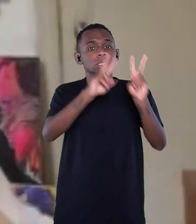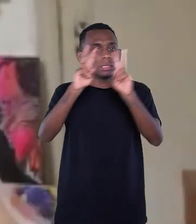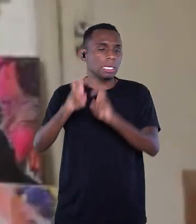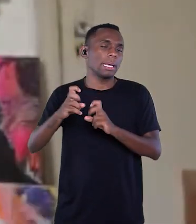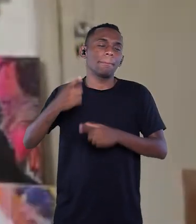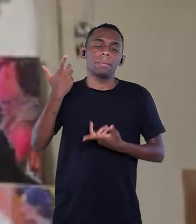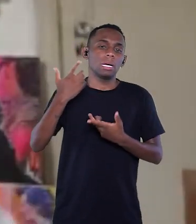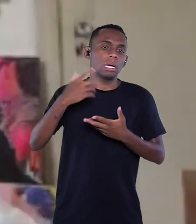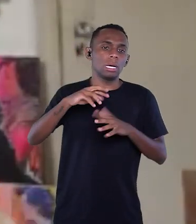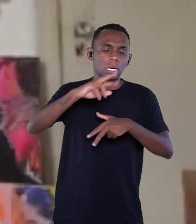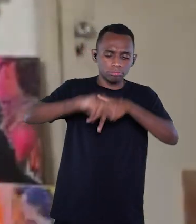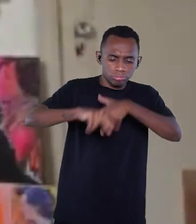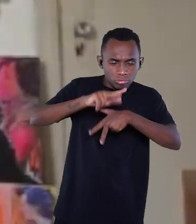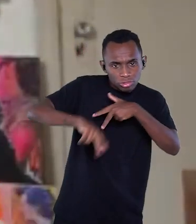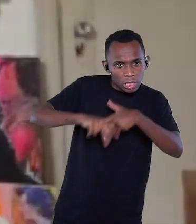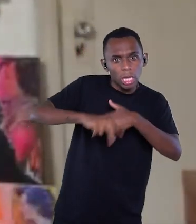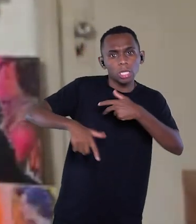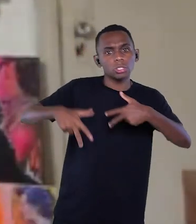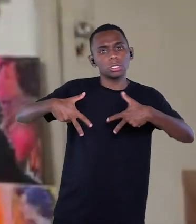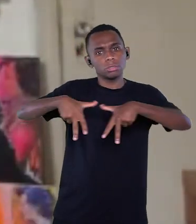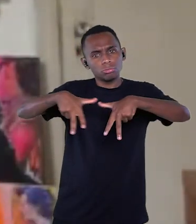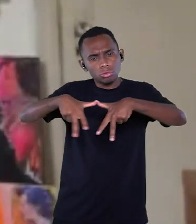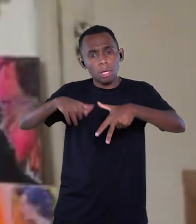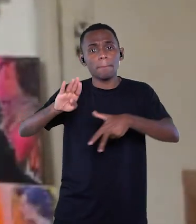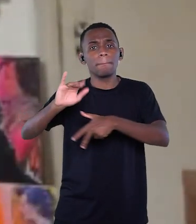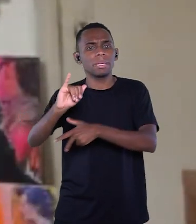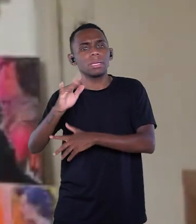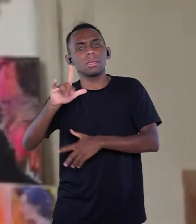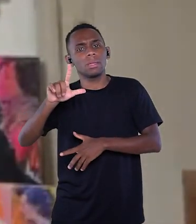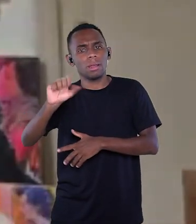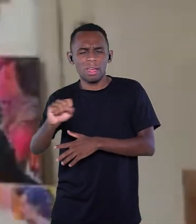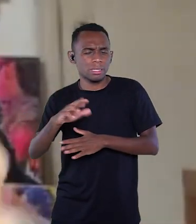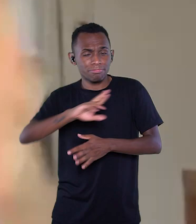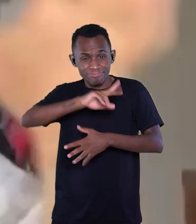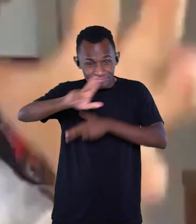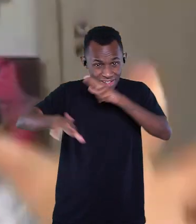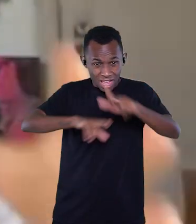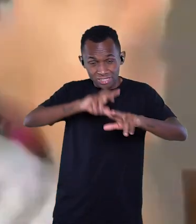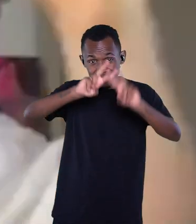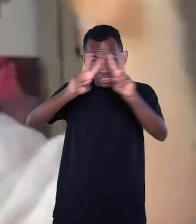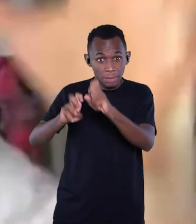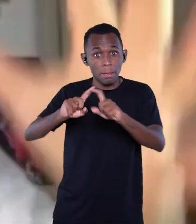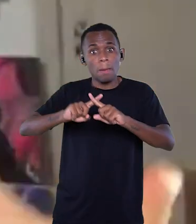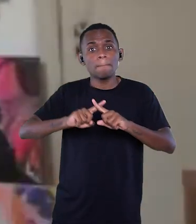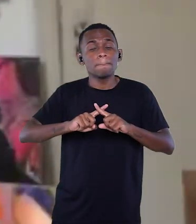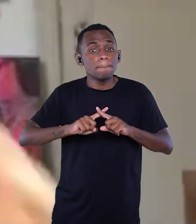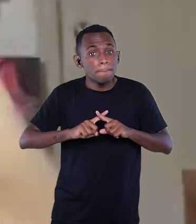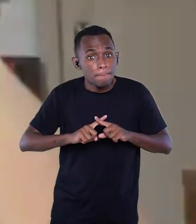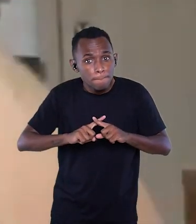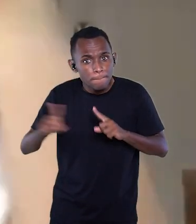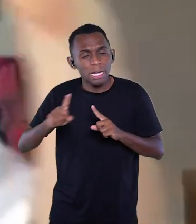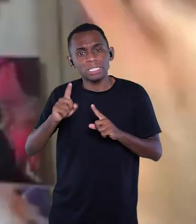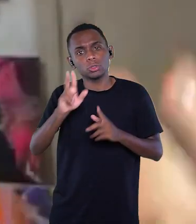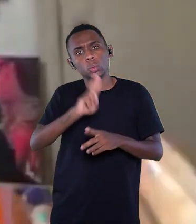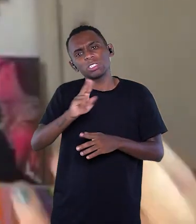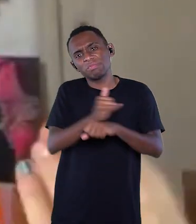sobre sexualidade, sobre lesbianidade, sobre bissexualidade, mas que não necessariamente faziam no meio da